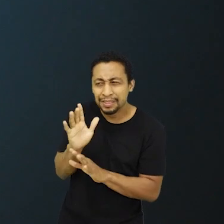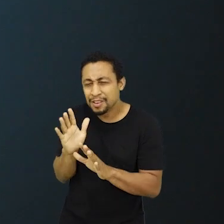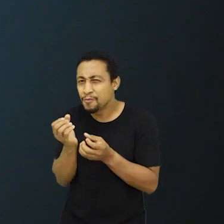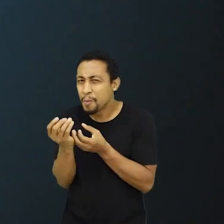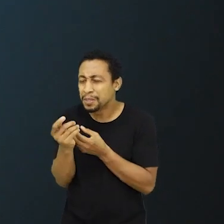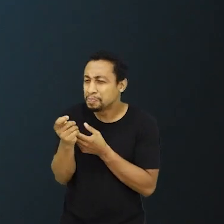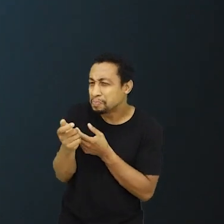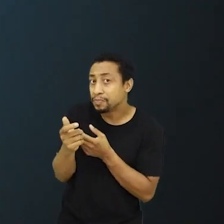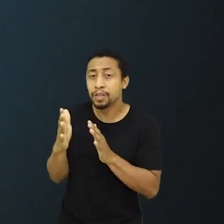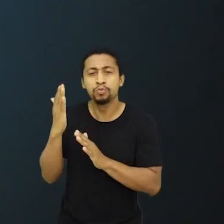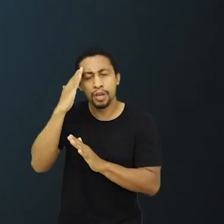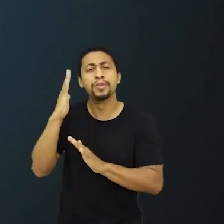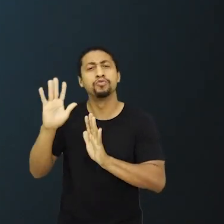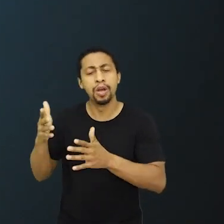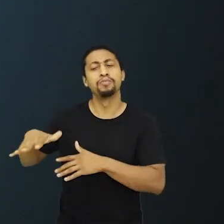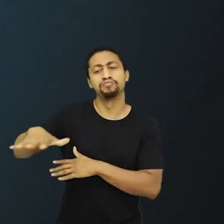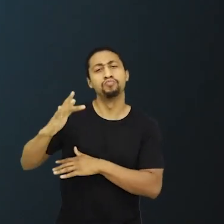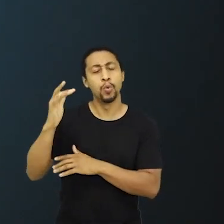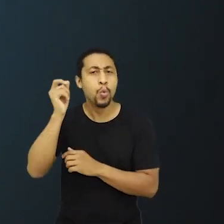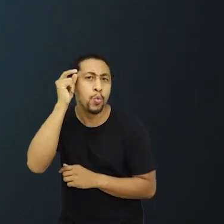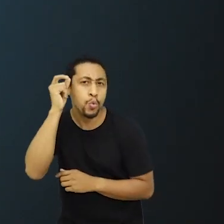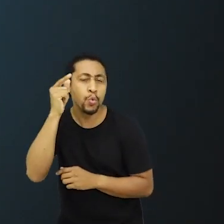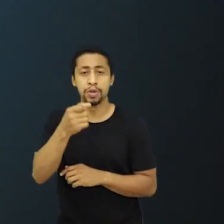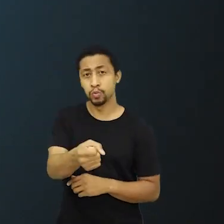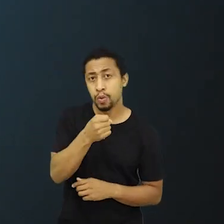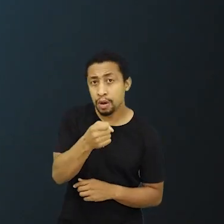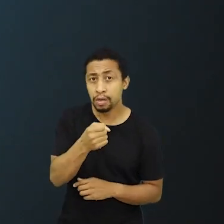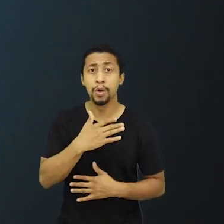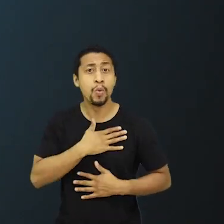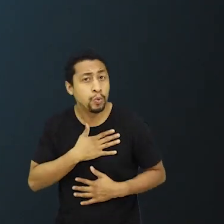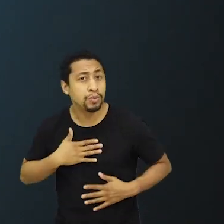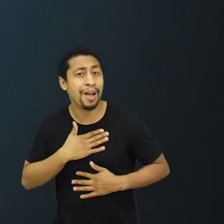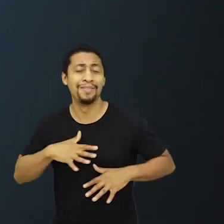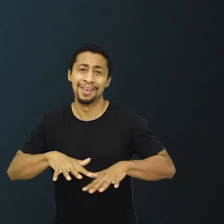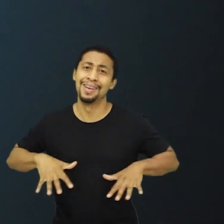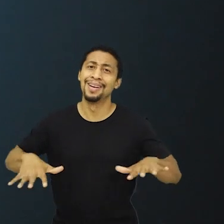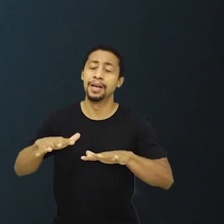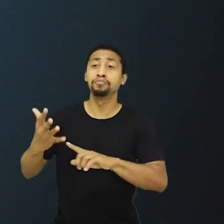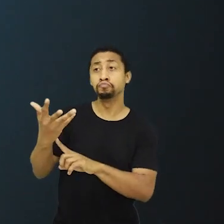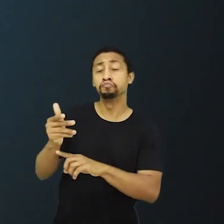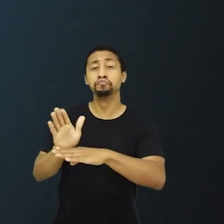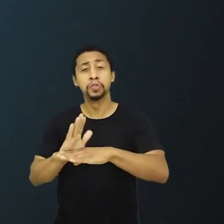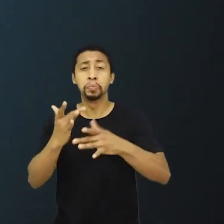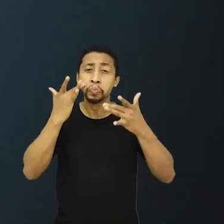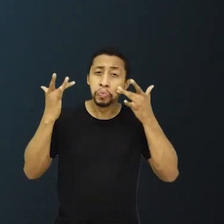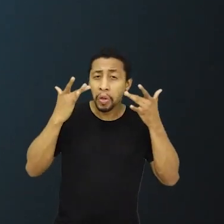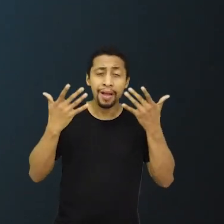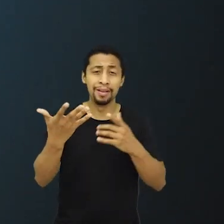um jornalista, principalmente que gostava de cobrir cultura, cinema, arte,